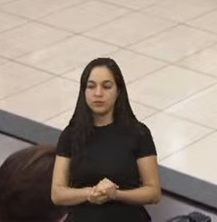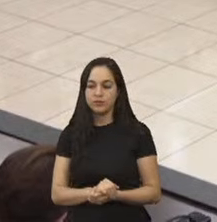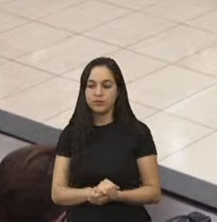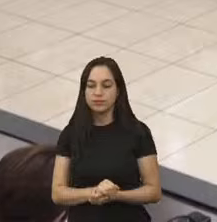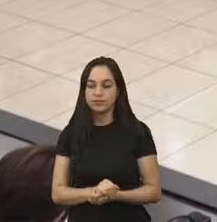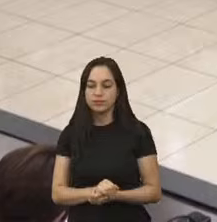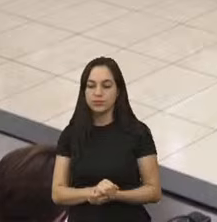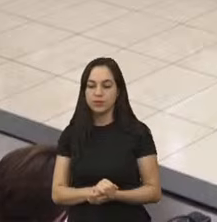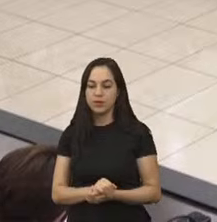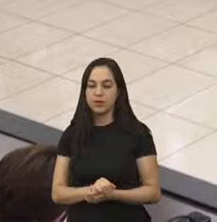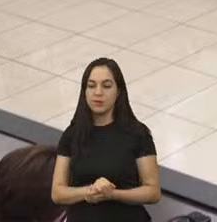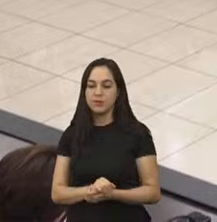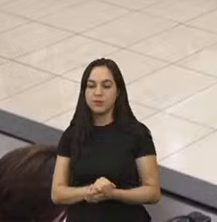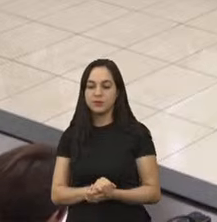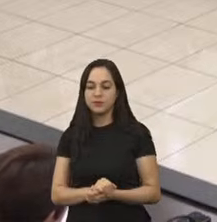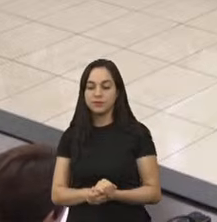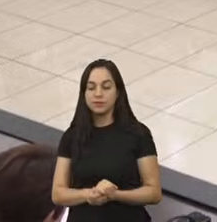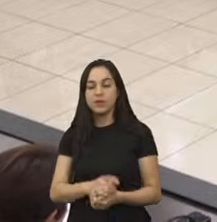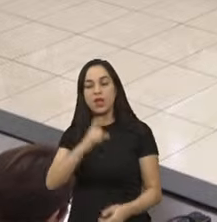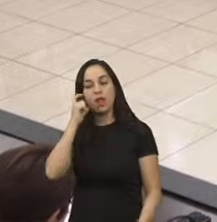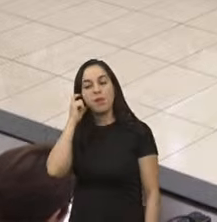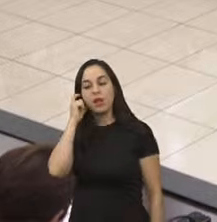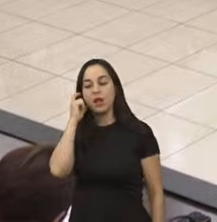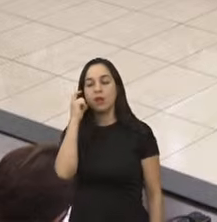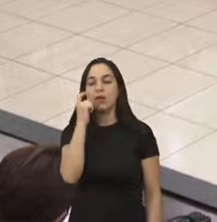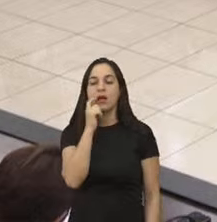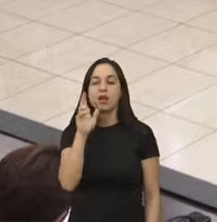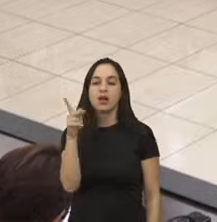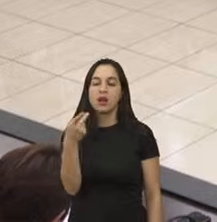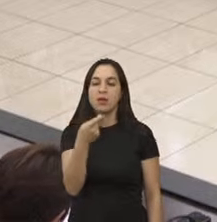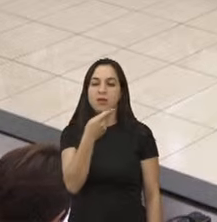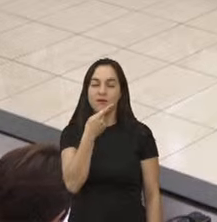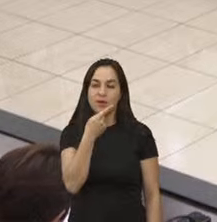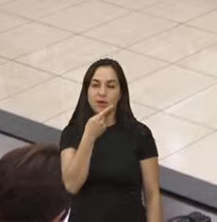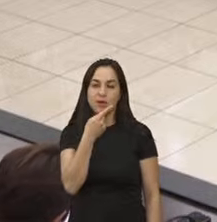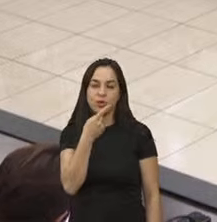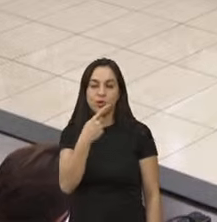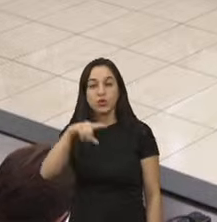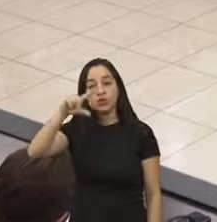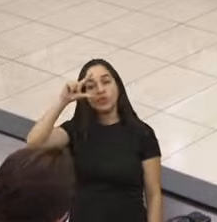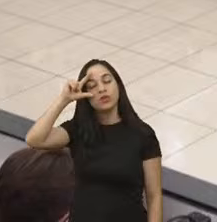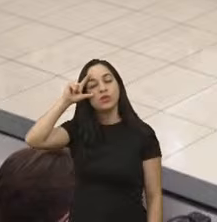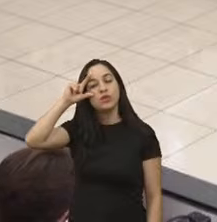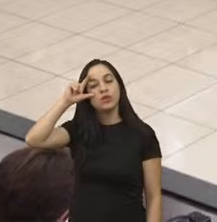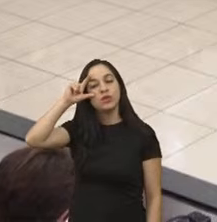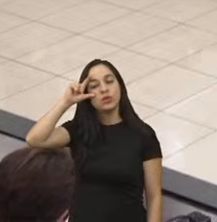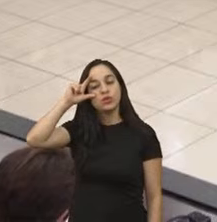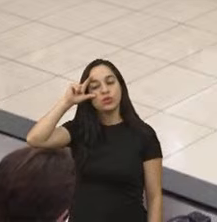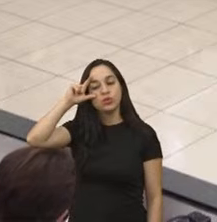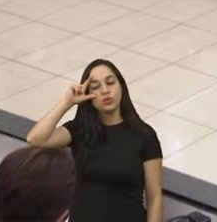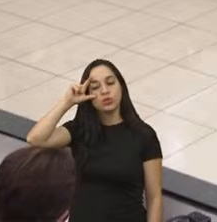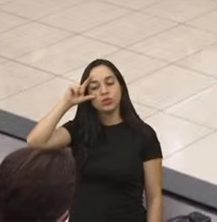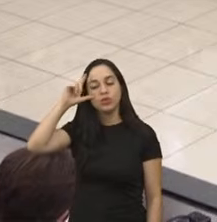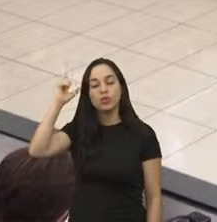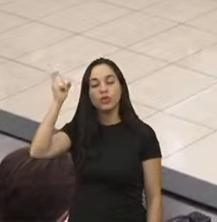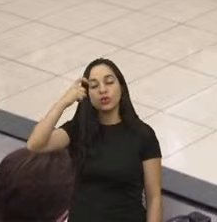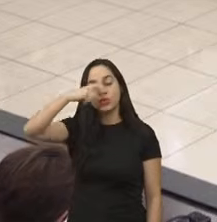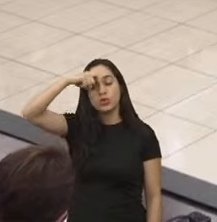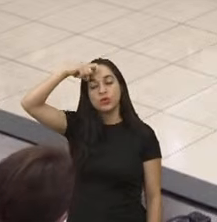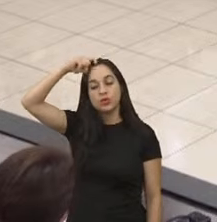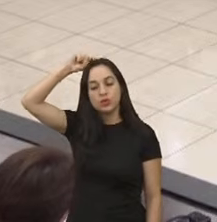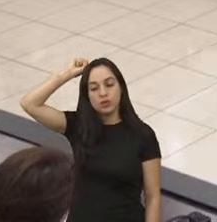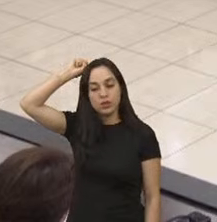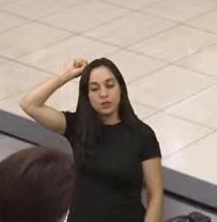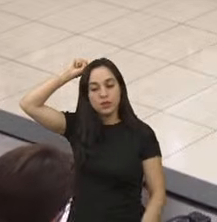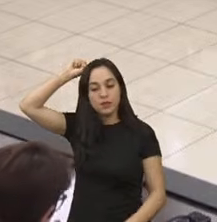Como vota o Gabriel Belém? Como vota Hernani Barreto? Como vota Jean Araújo? Como vota Joeques Almeida? Eu